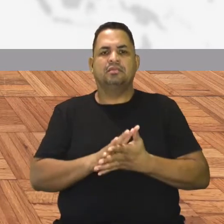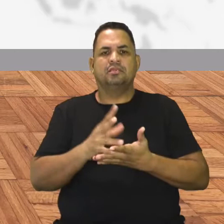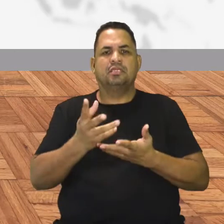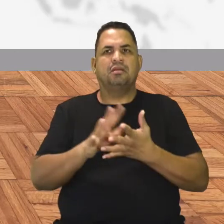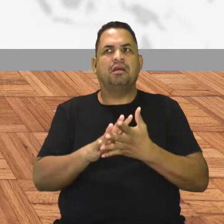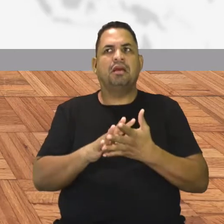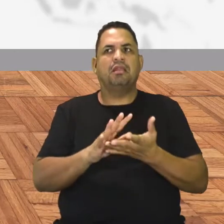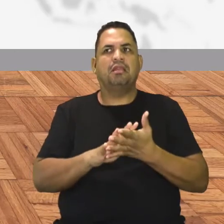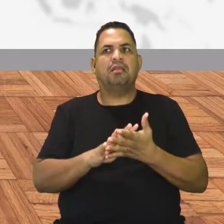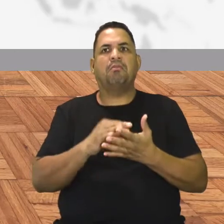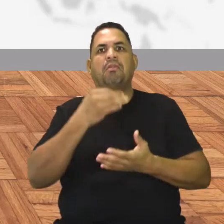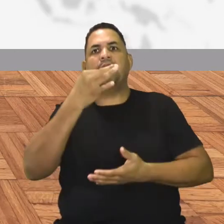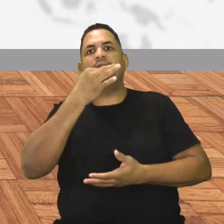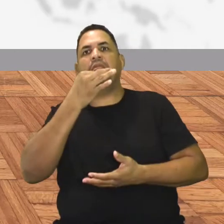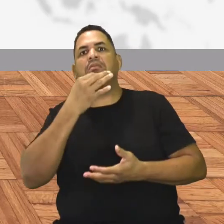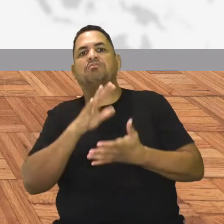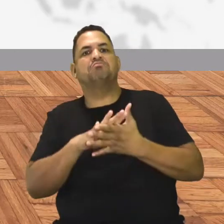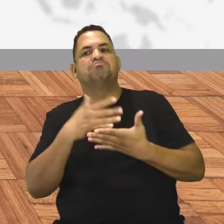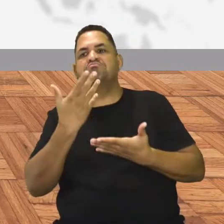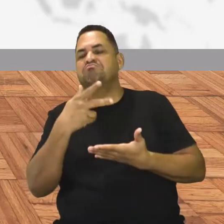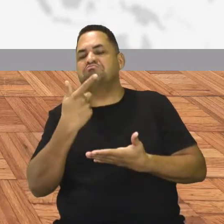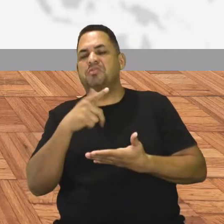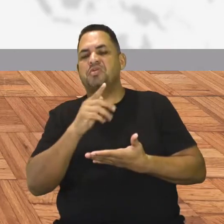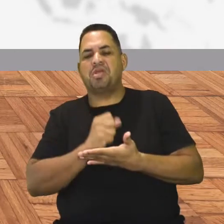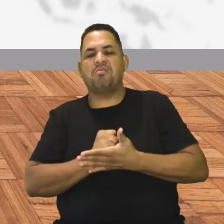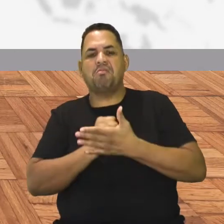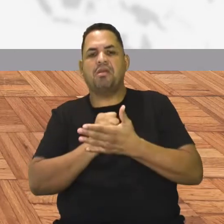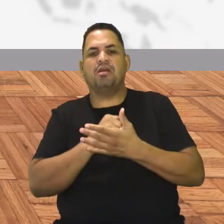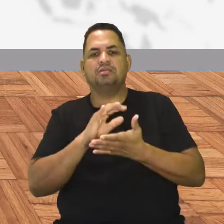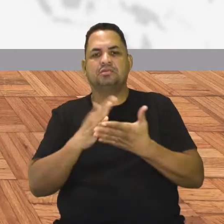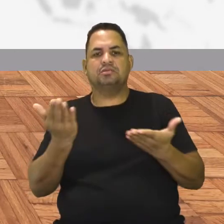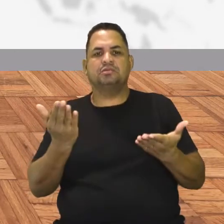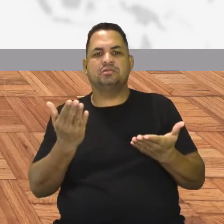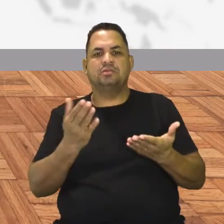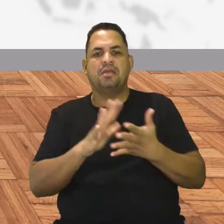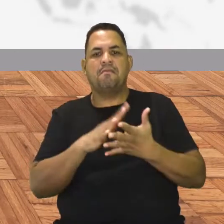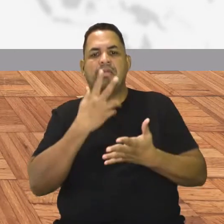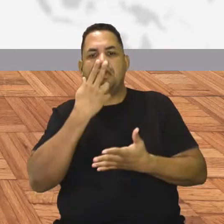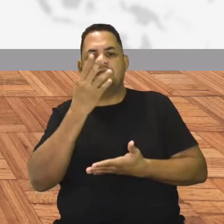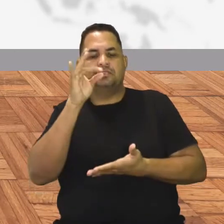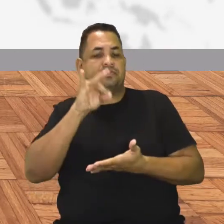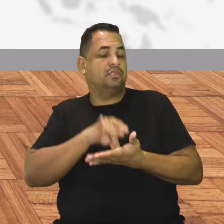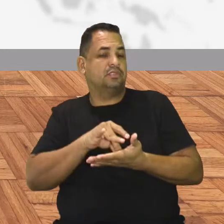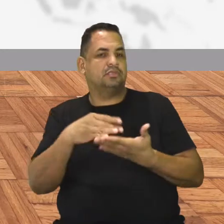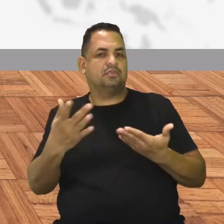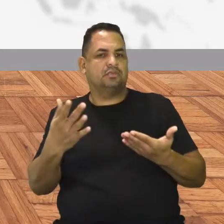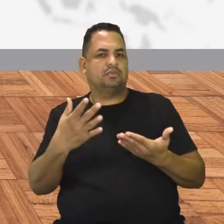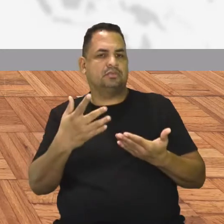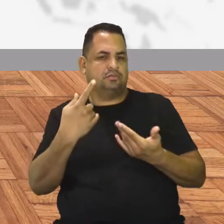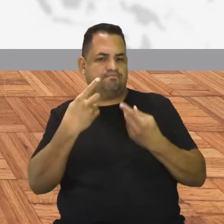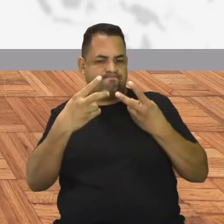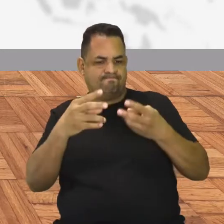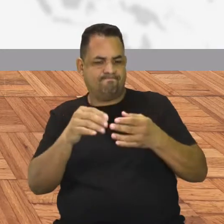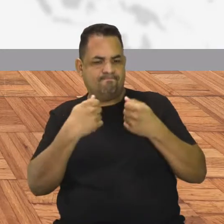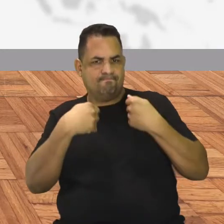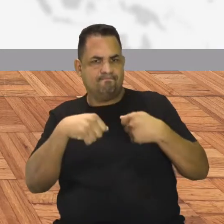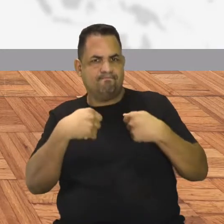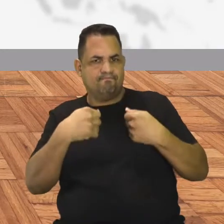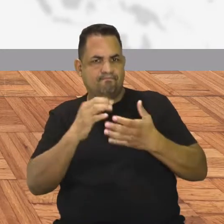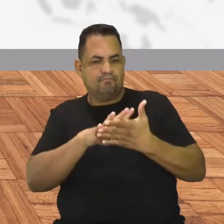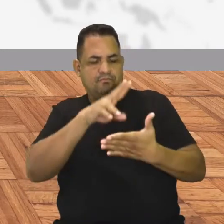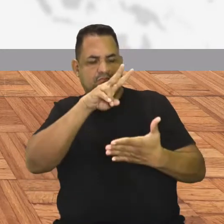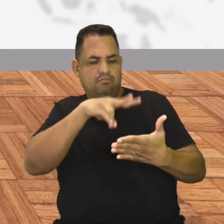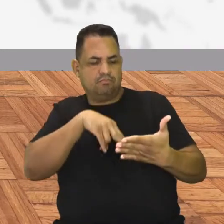pegamos discursos sem fundamento e nós colocamos aquilo como verdades. Então é por isso que vocês precisam fazer algum tipo